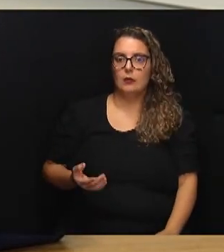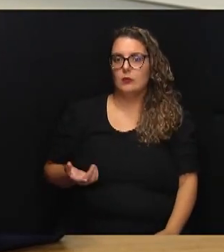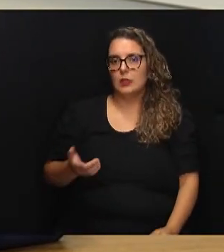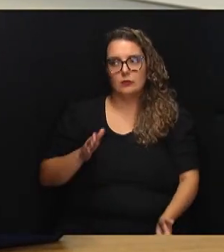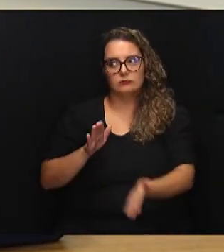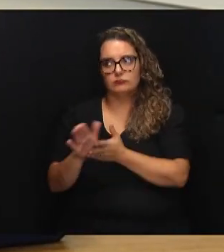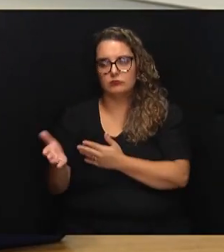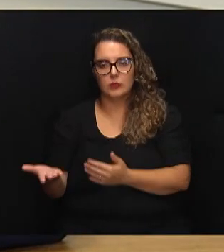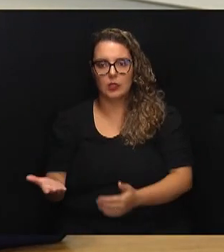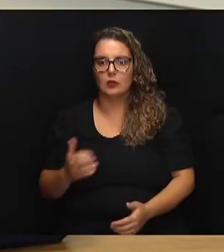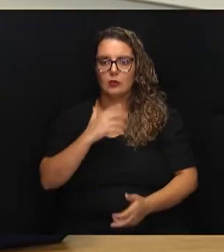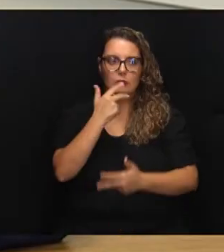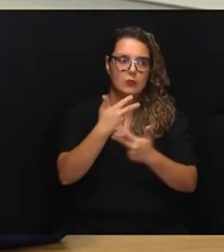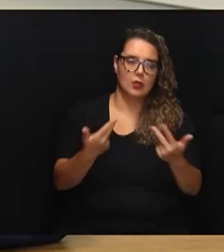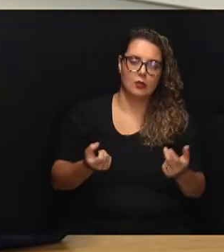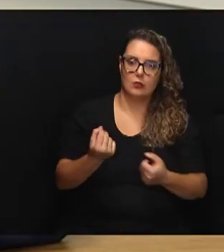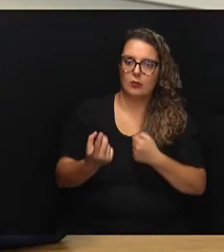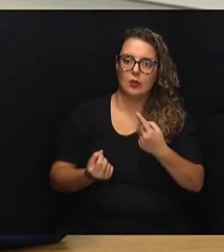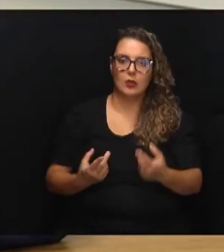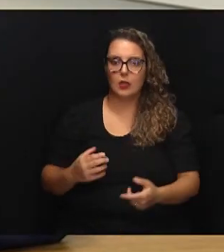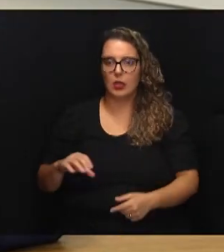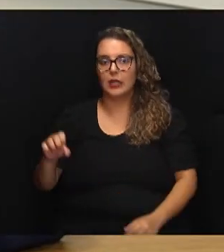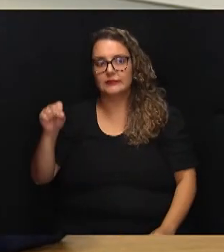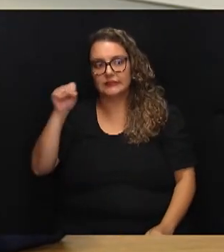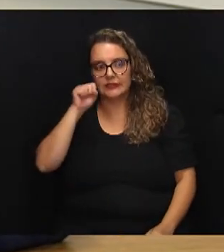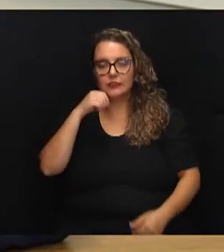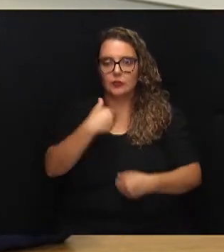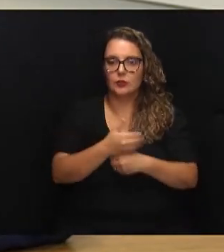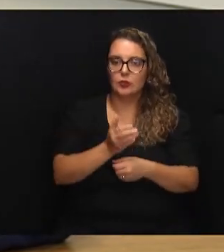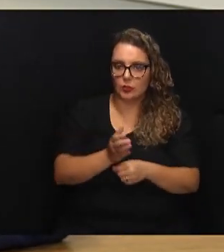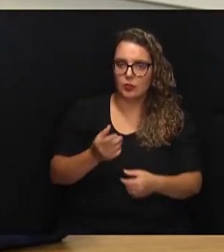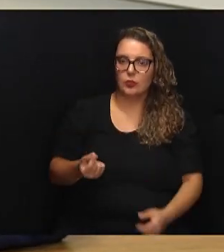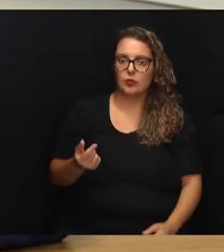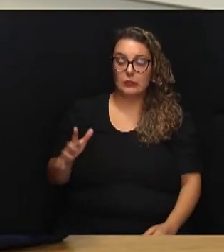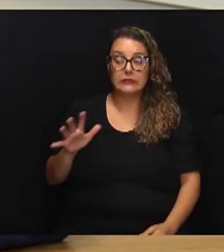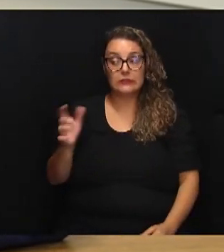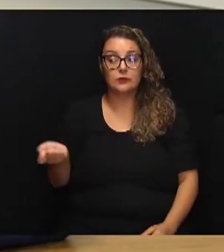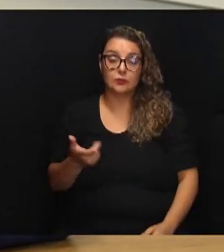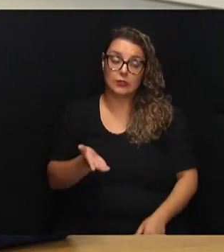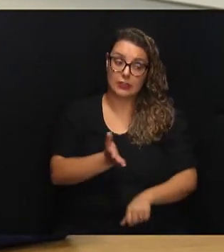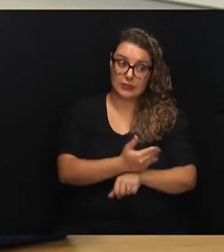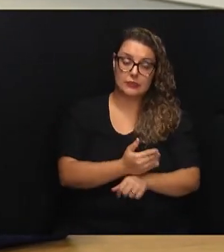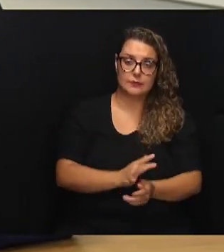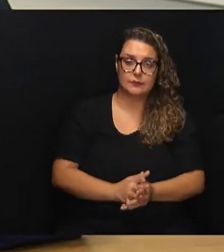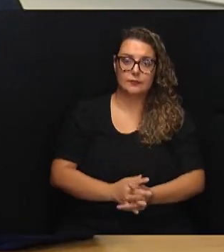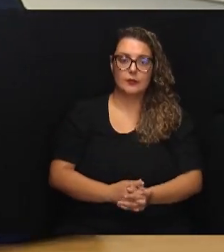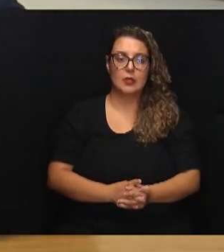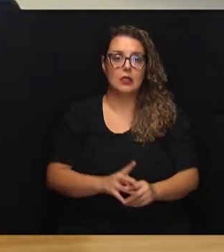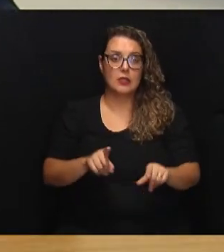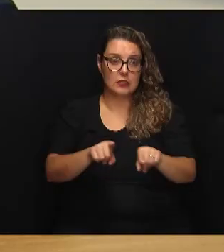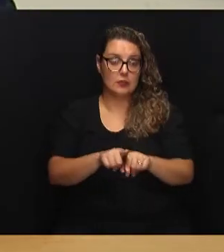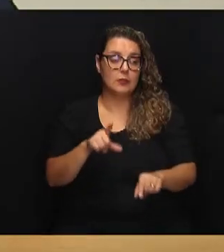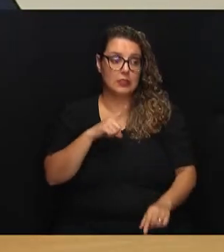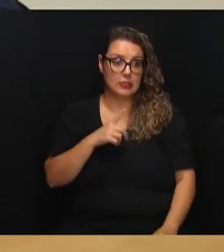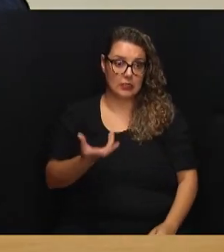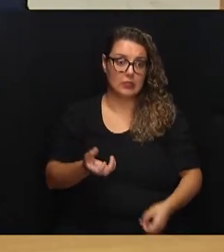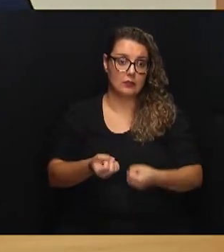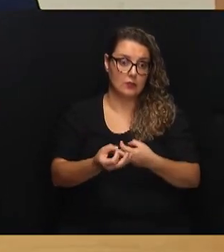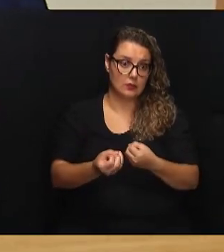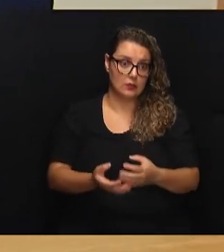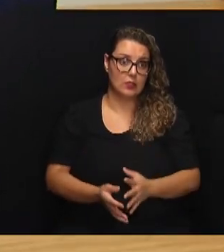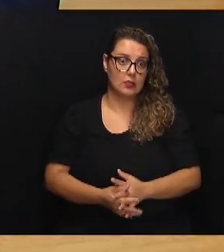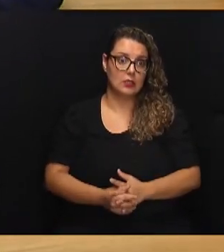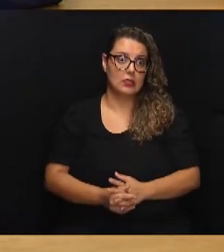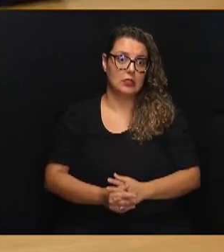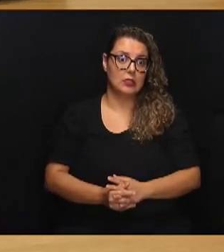de alguma fruta, alguma verdura que está com preço muito mais alto do que estava antes. Também, né, a gente tem dados aqui que houve